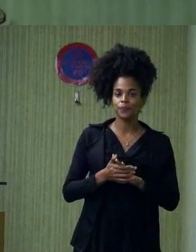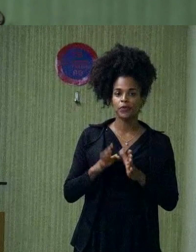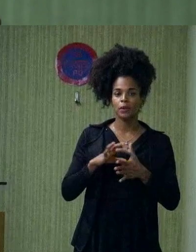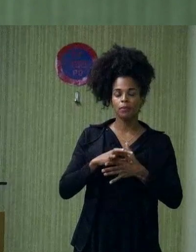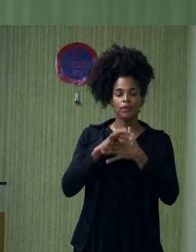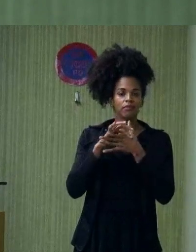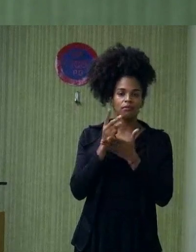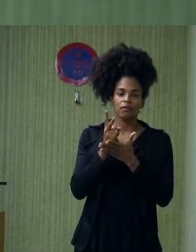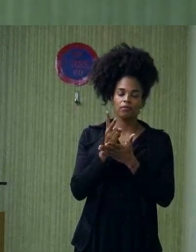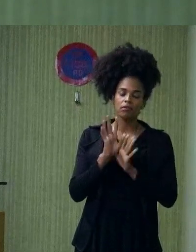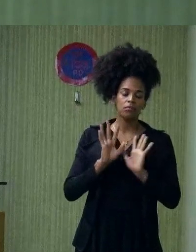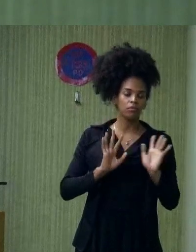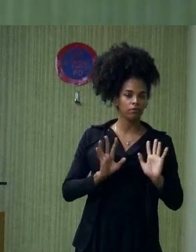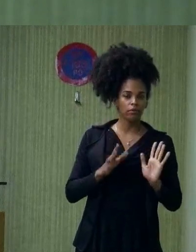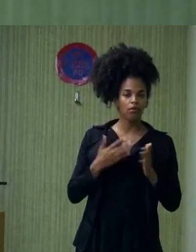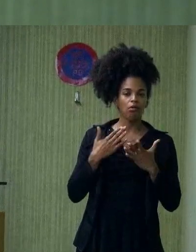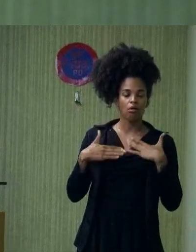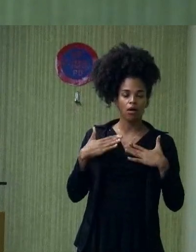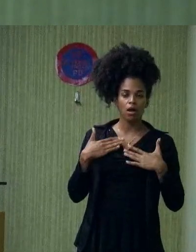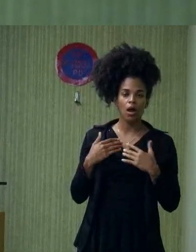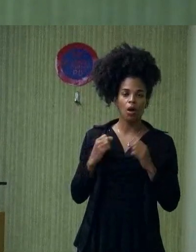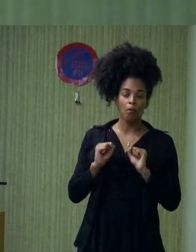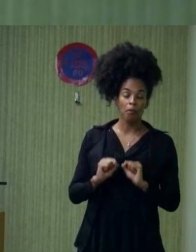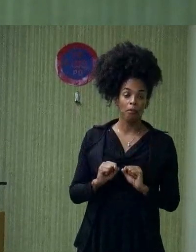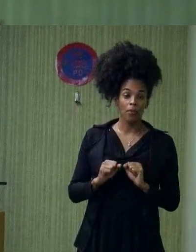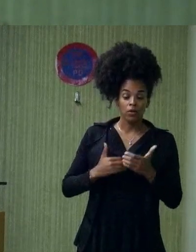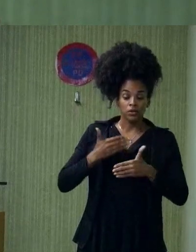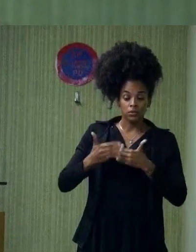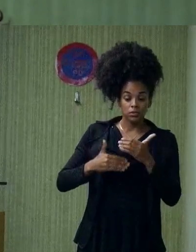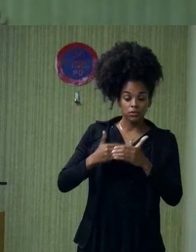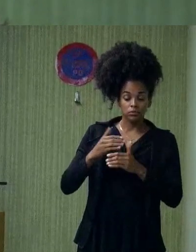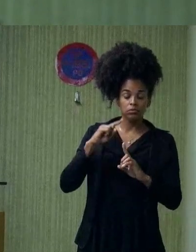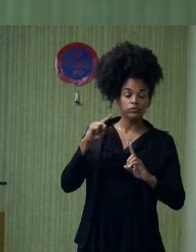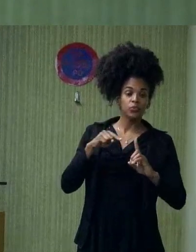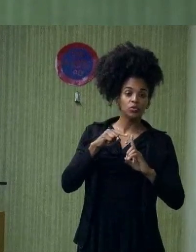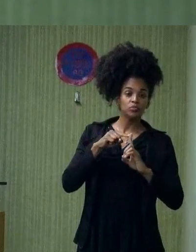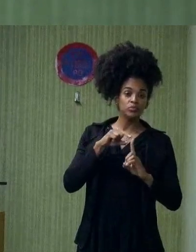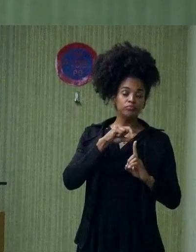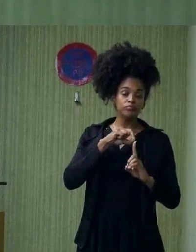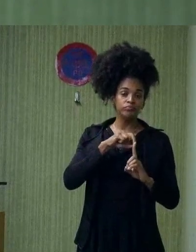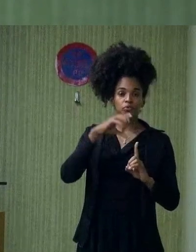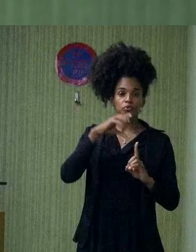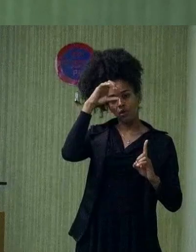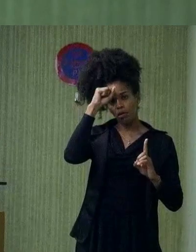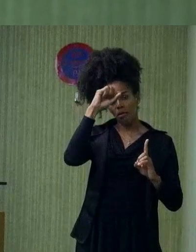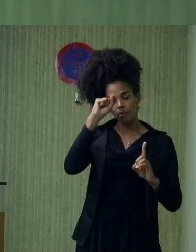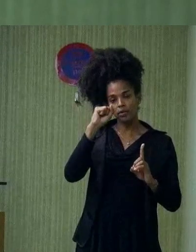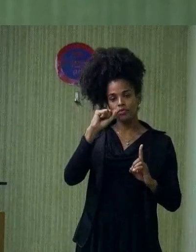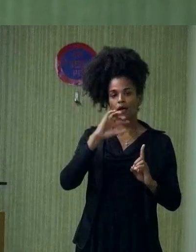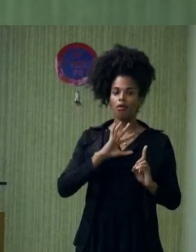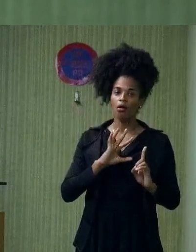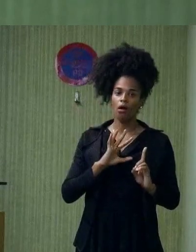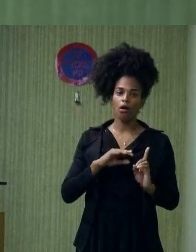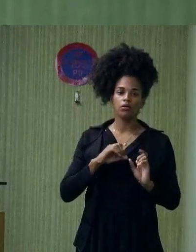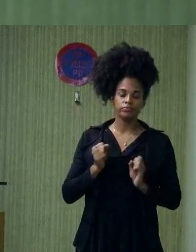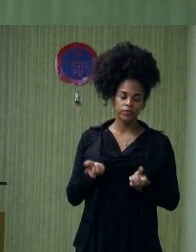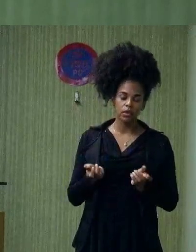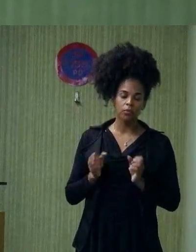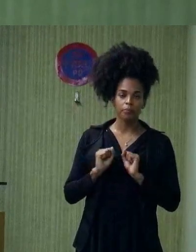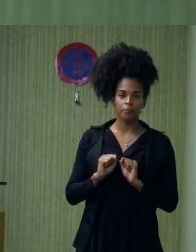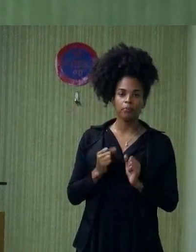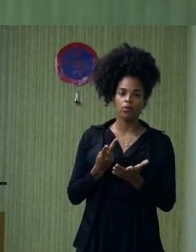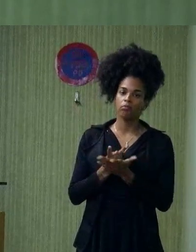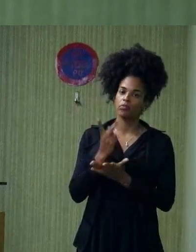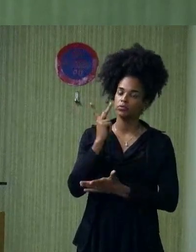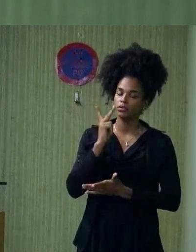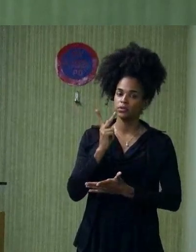Eh mas que desde que sejam desenvolvidos objetivos de aprendizagem assim que for possível e isso vai ser um grande desafio porque